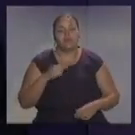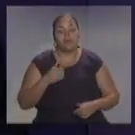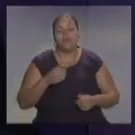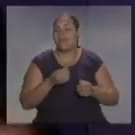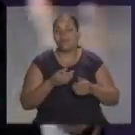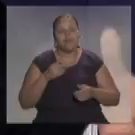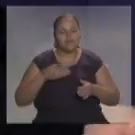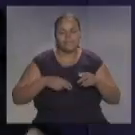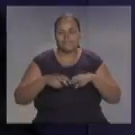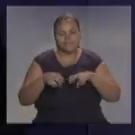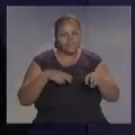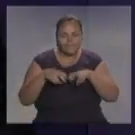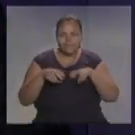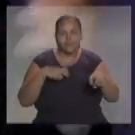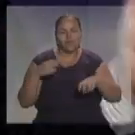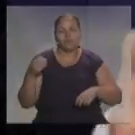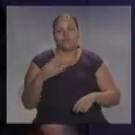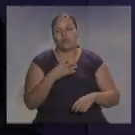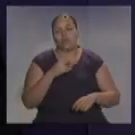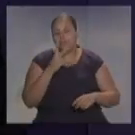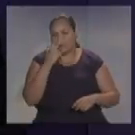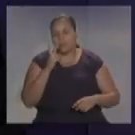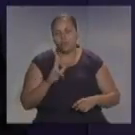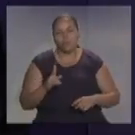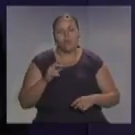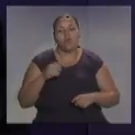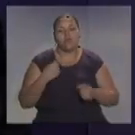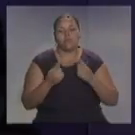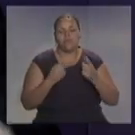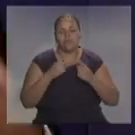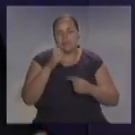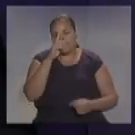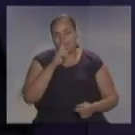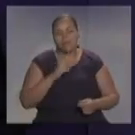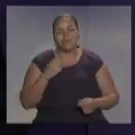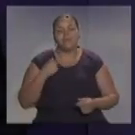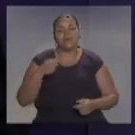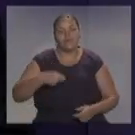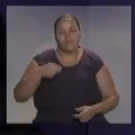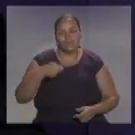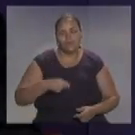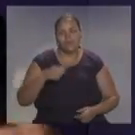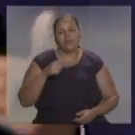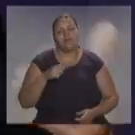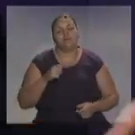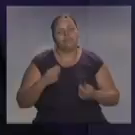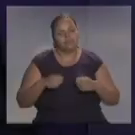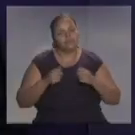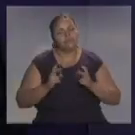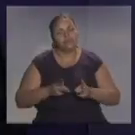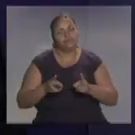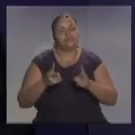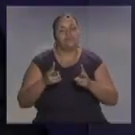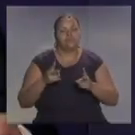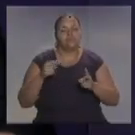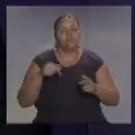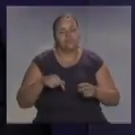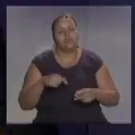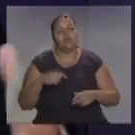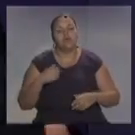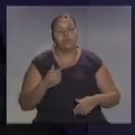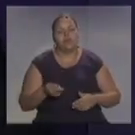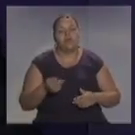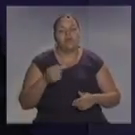uma grande via, é uma nova linha amarela e a gente ficou muito feliz. E a gente vem cobrando, né? Porque esses legados têm que permanecer na questão